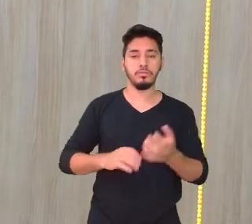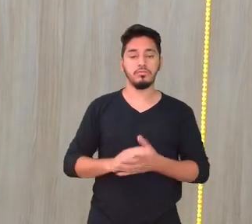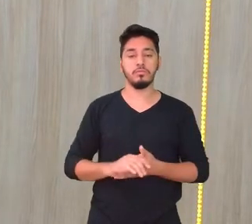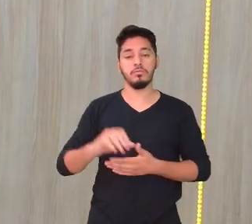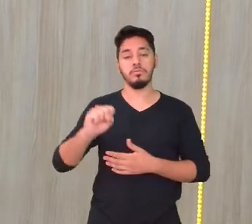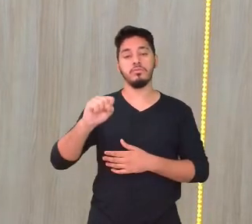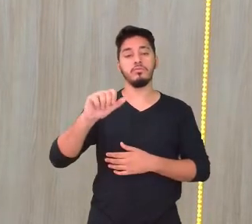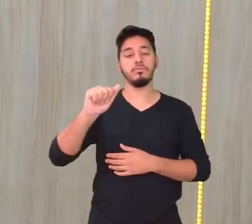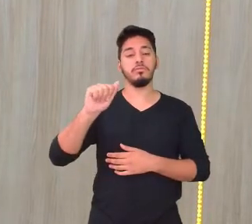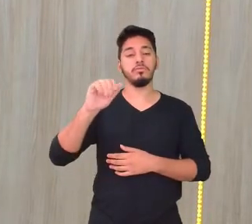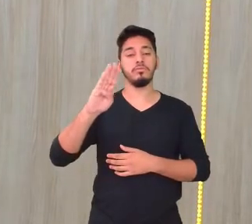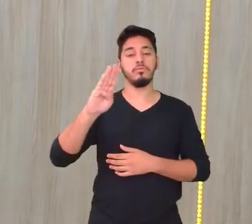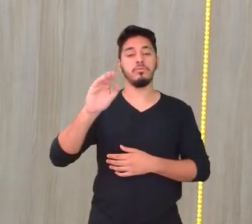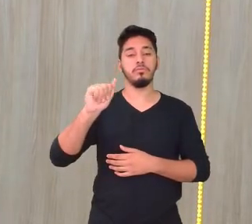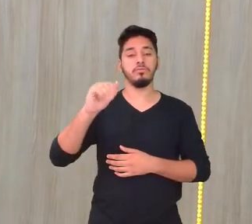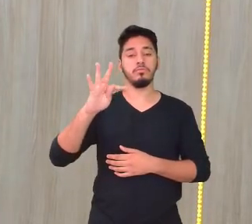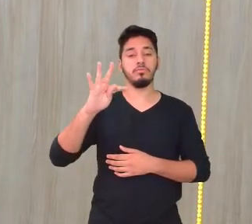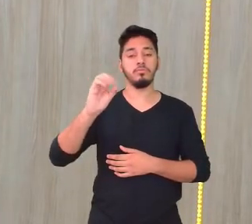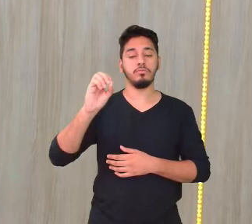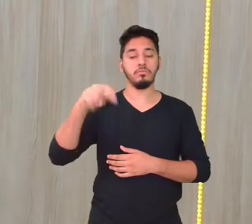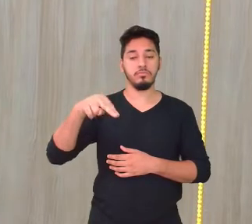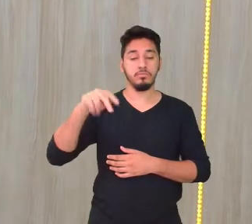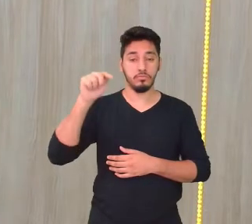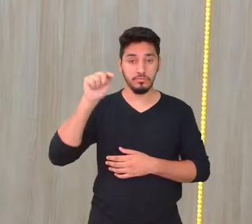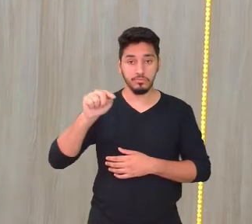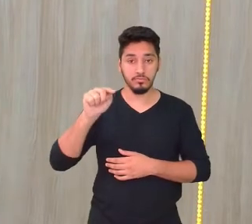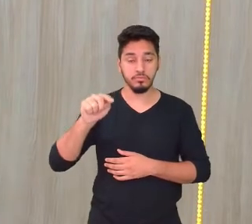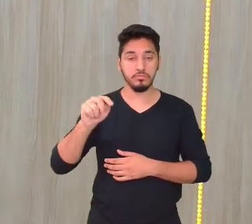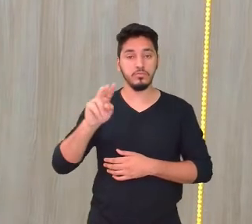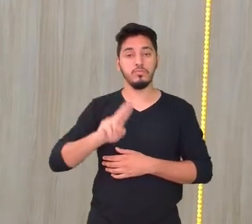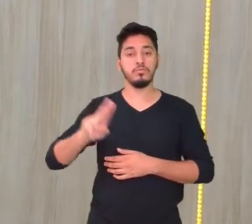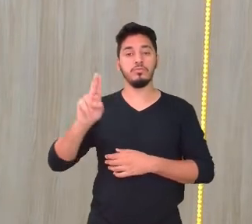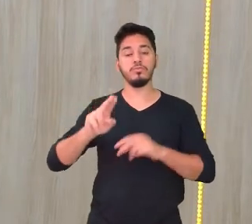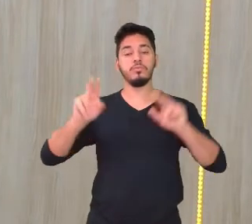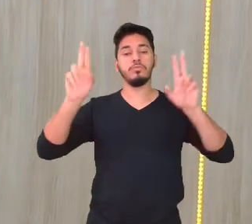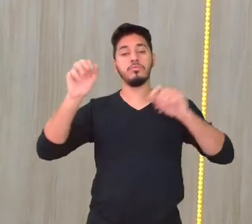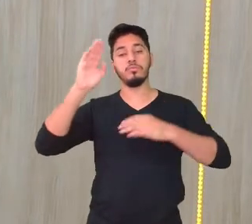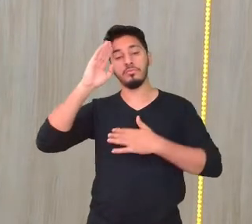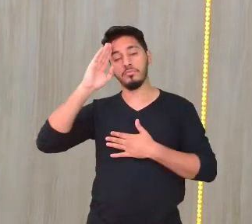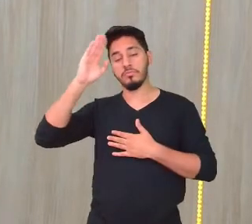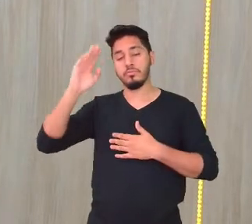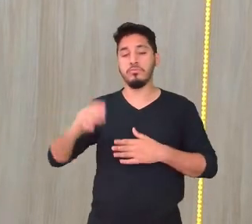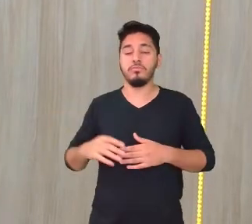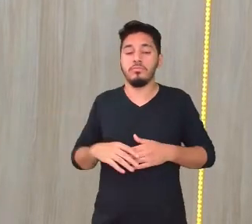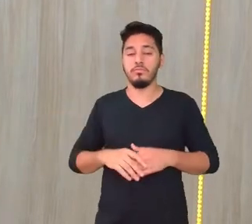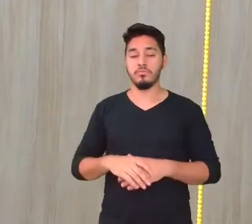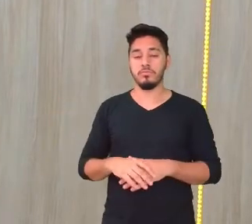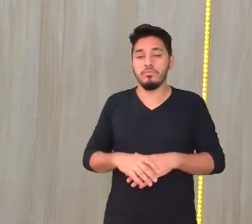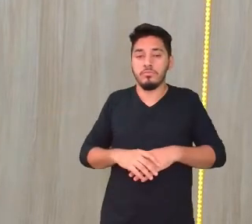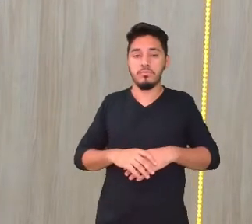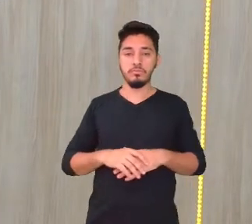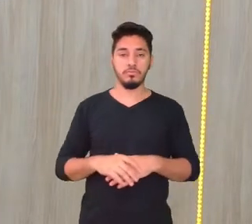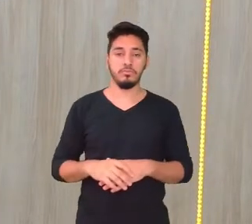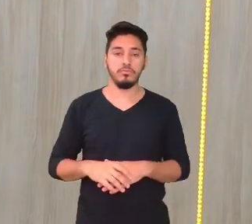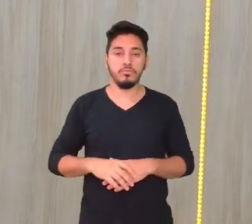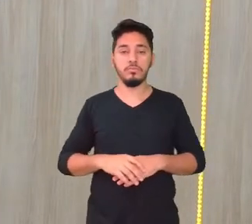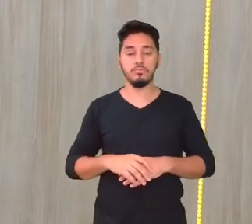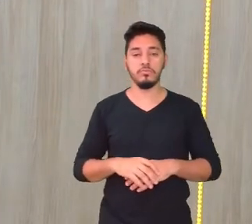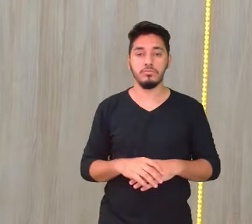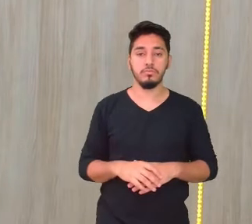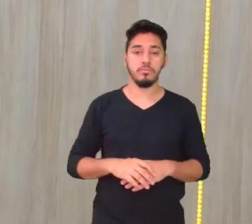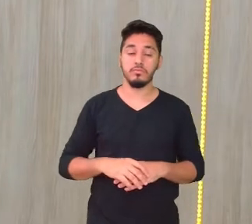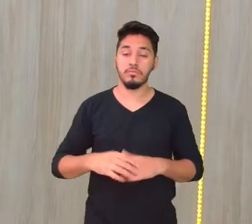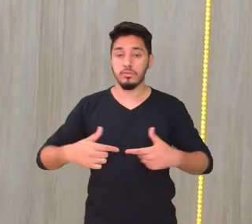Sabaton, certo? E essa banda, ela usa como temas principais das suas músicas